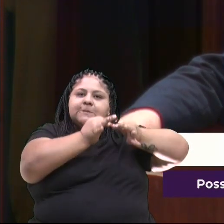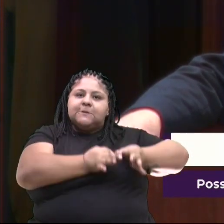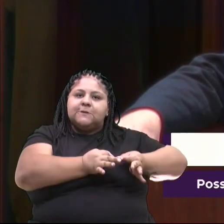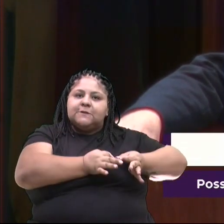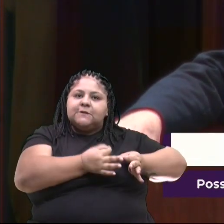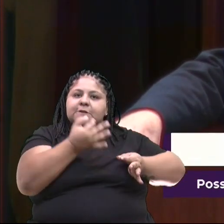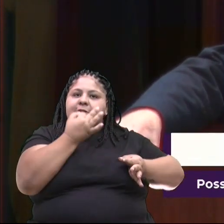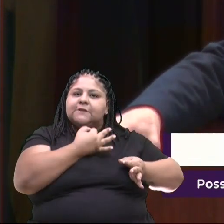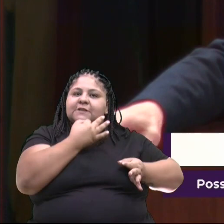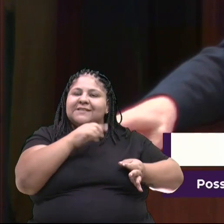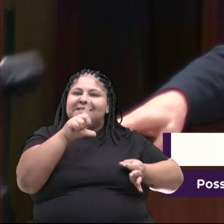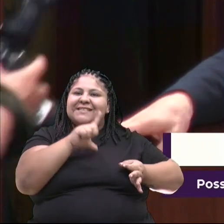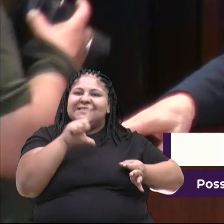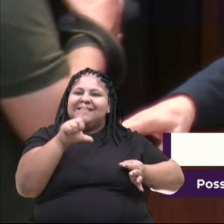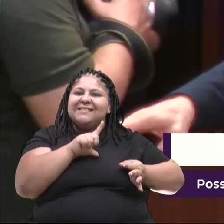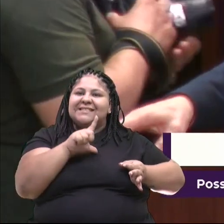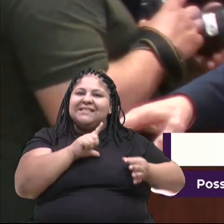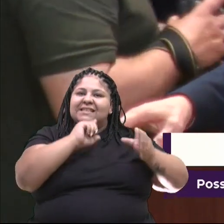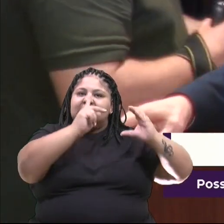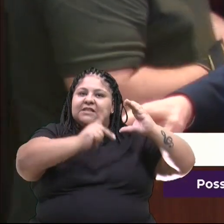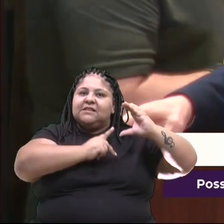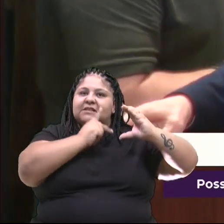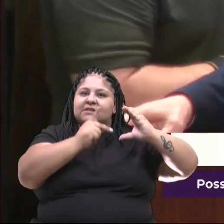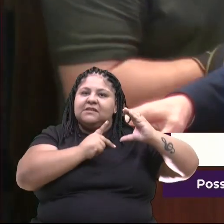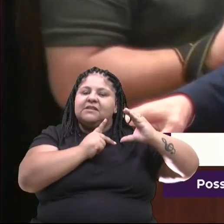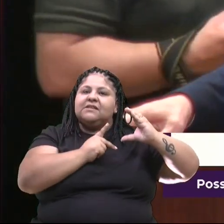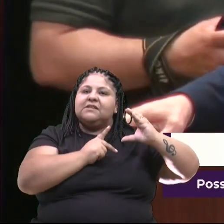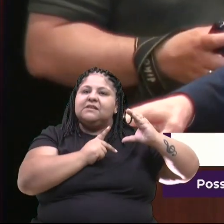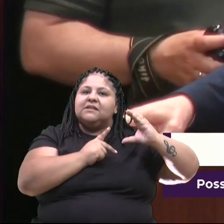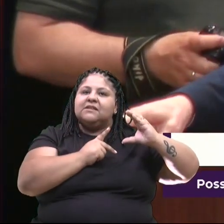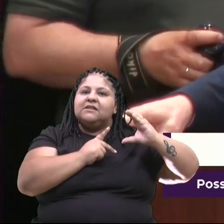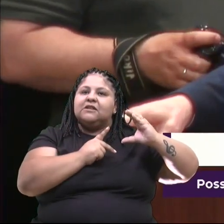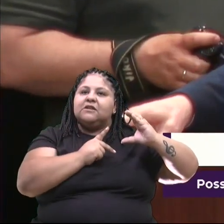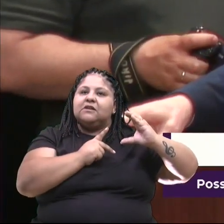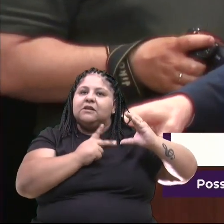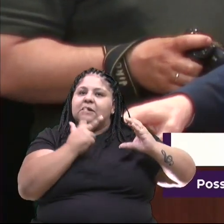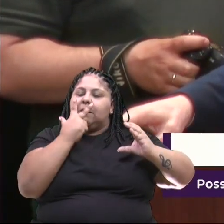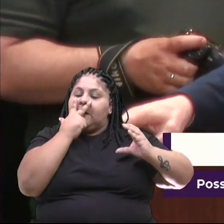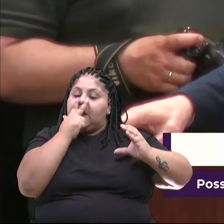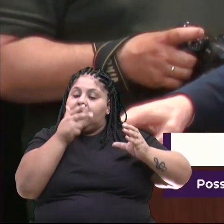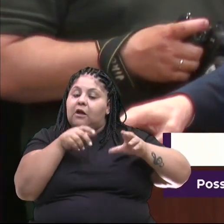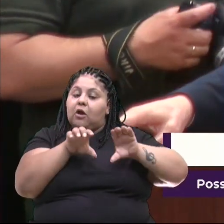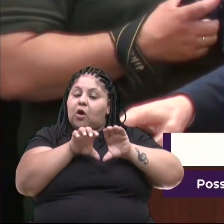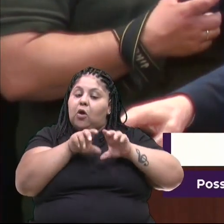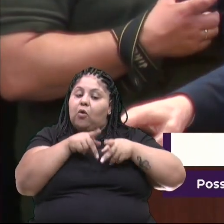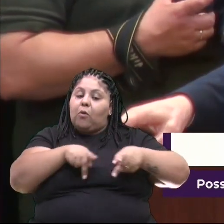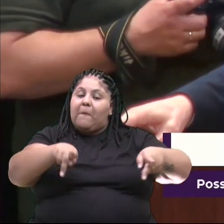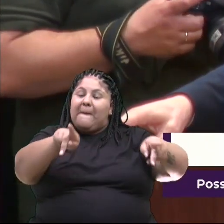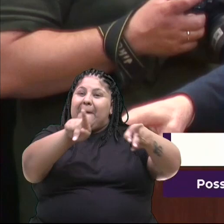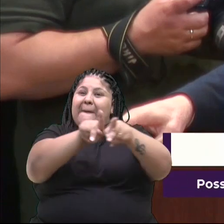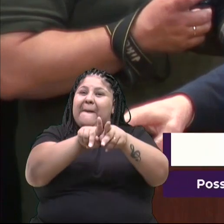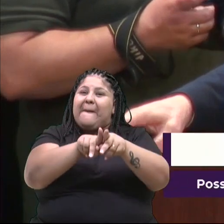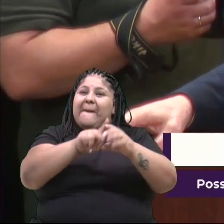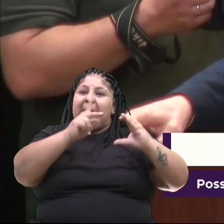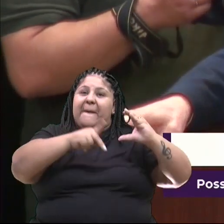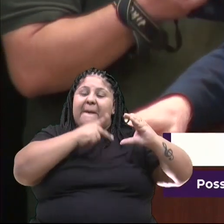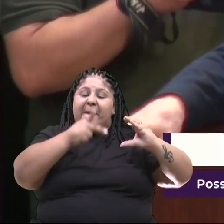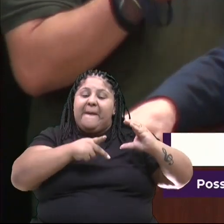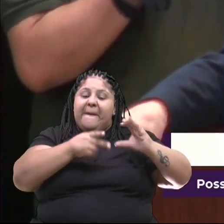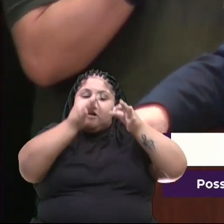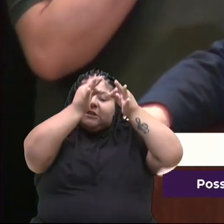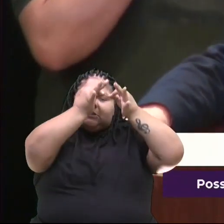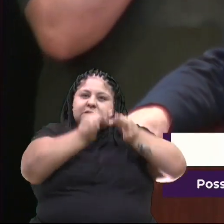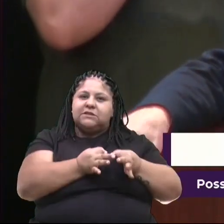Caxias do Sul tem uma das câmaras, proporcionalmente à sua população, uma das câmaras mais enxutas. A prova está